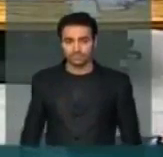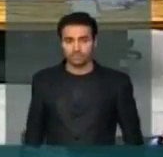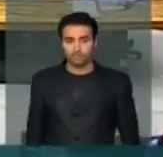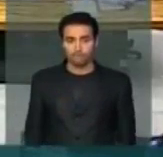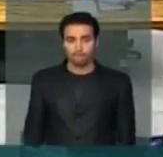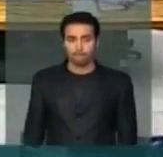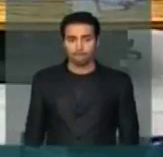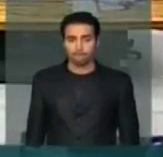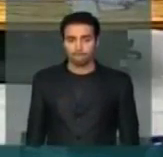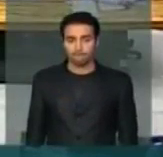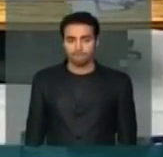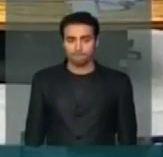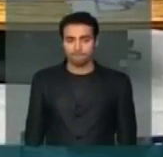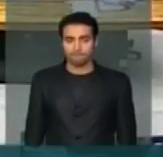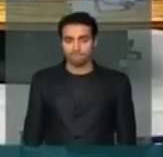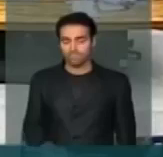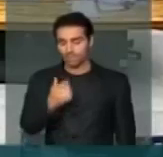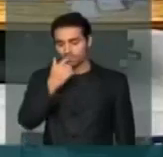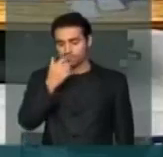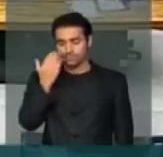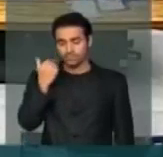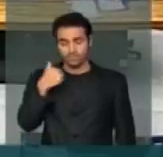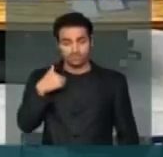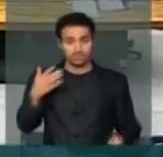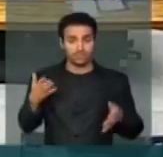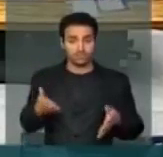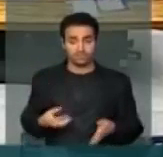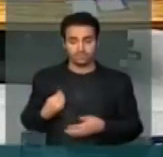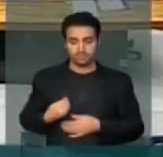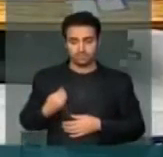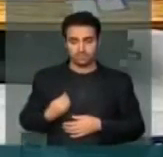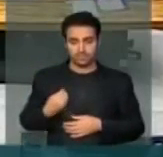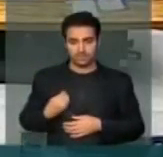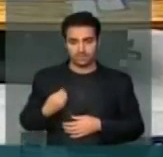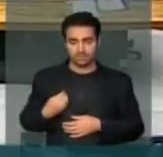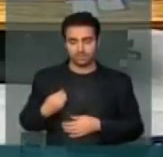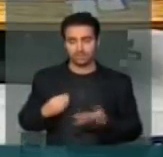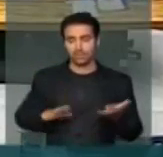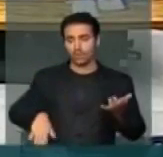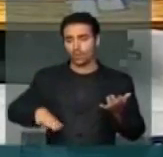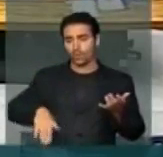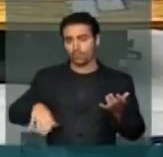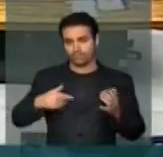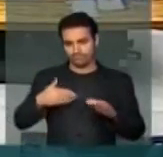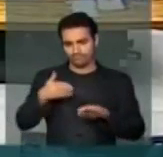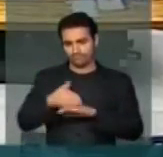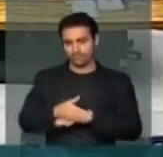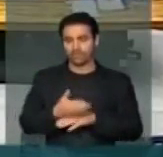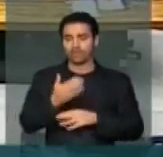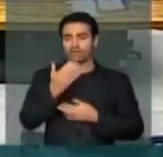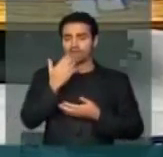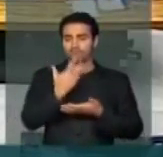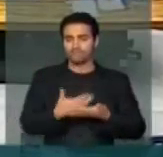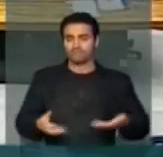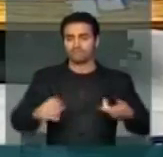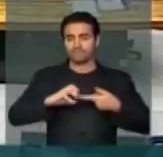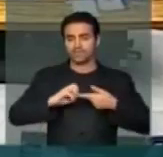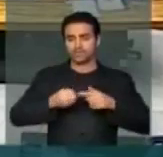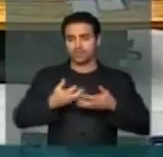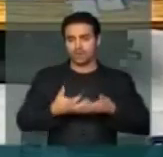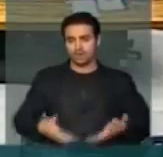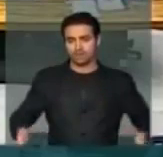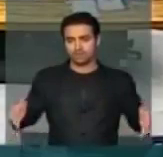domingo eu participei lá no Clube Álvaro Cabral de uma feijoada beneficente.